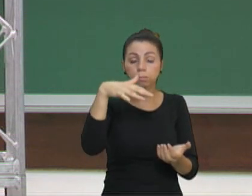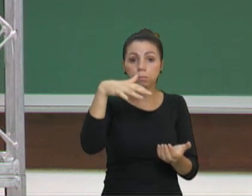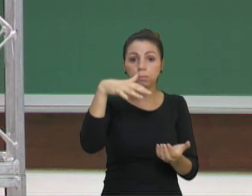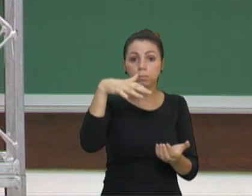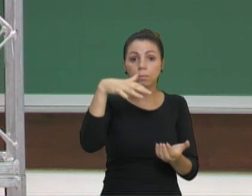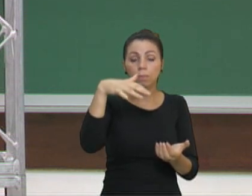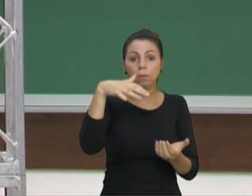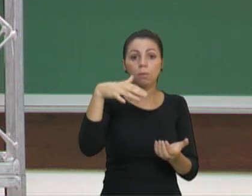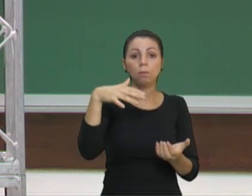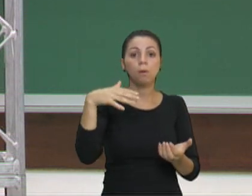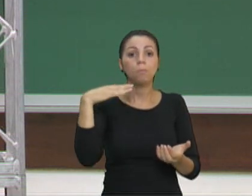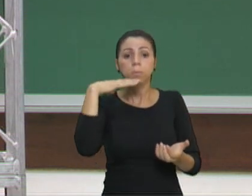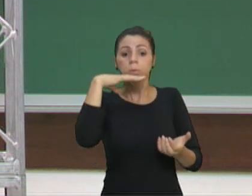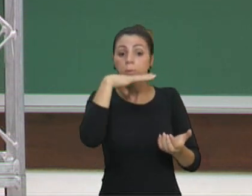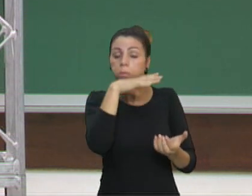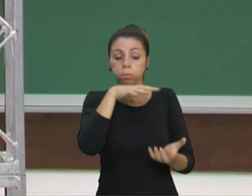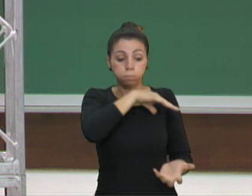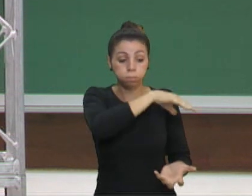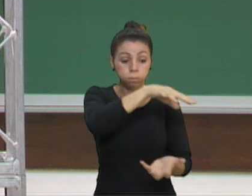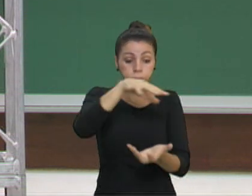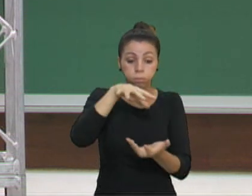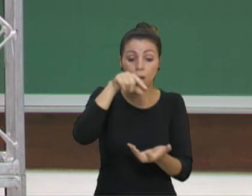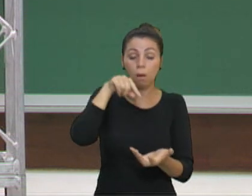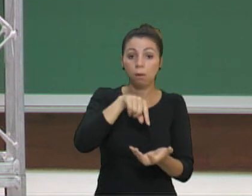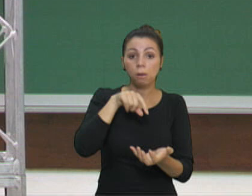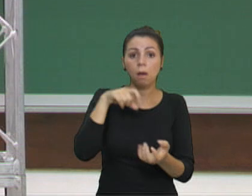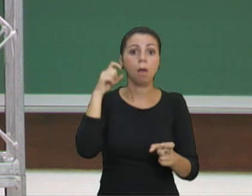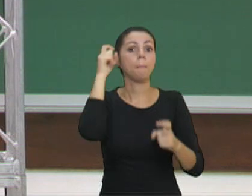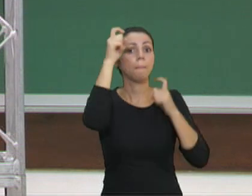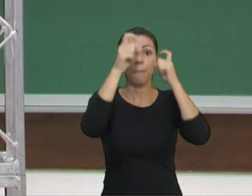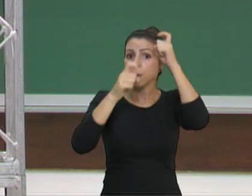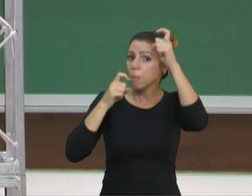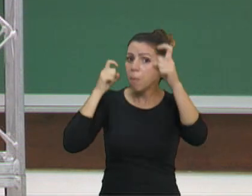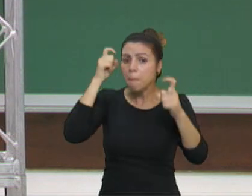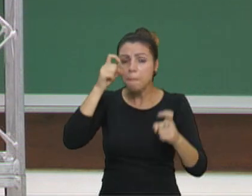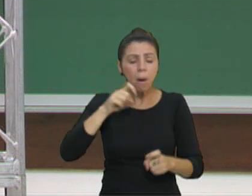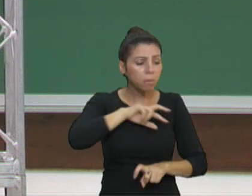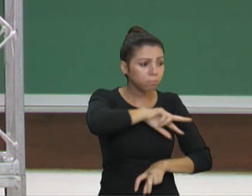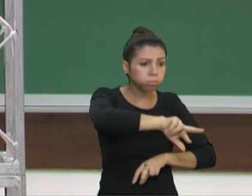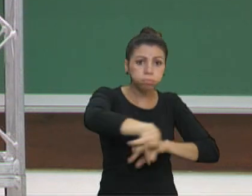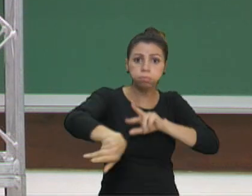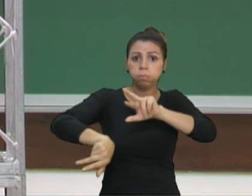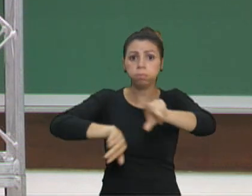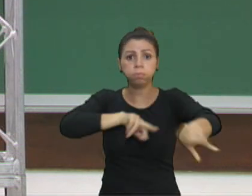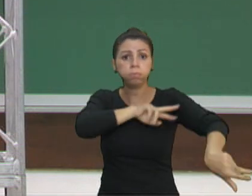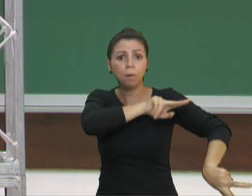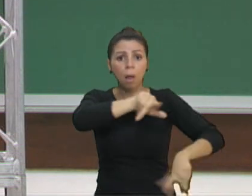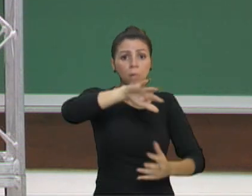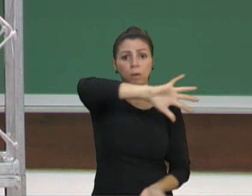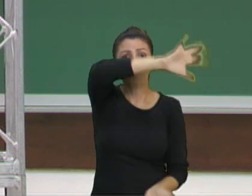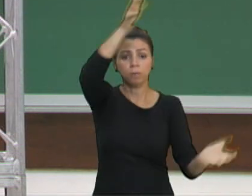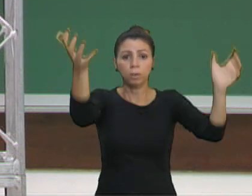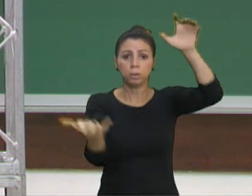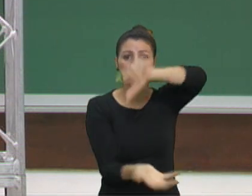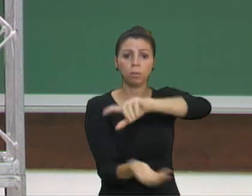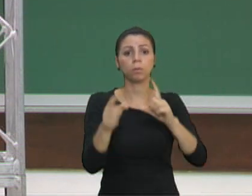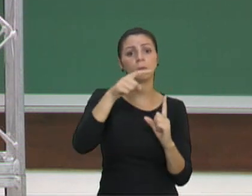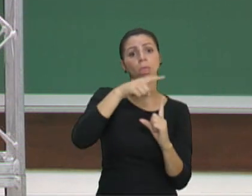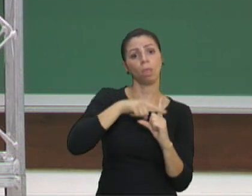vários aspectos preocupantes que a poluição, a inversão térmica trazem para nós,